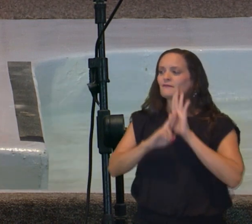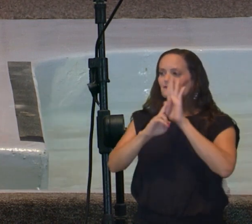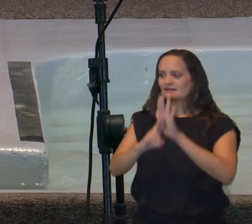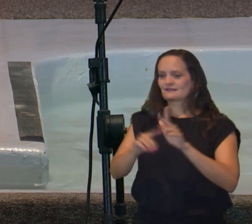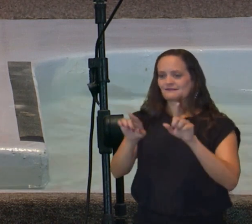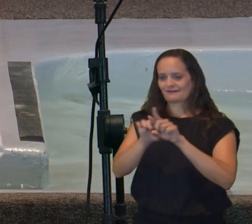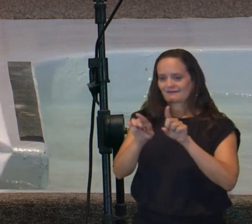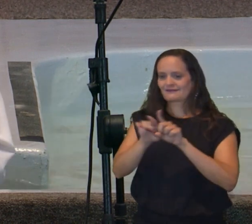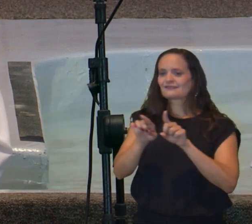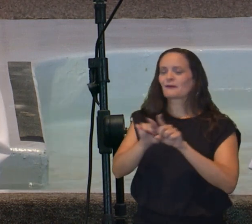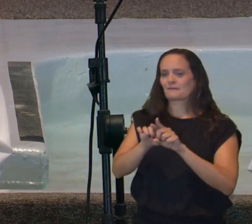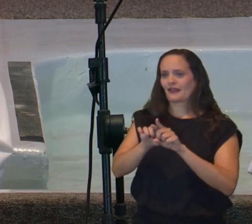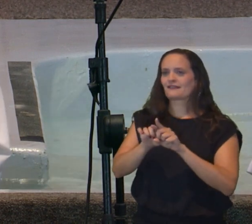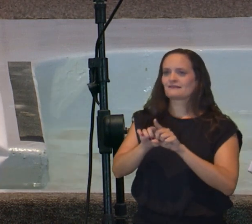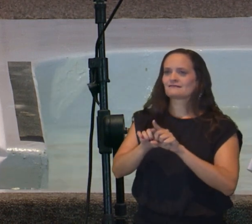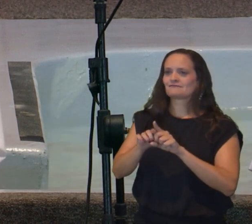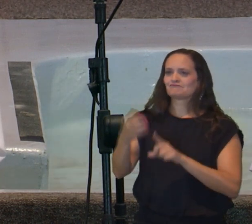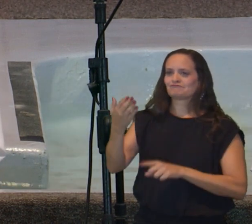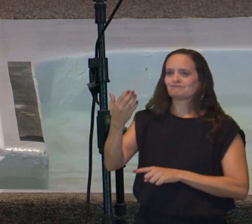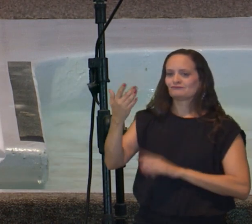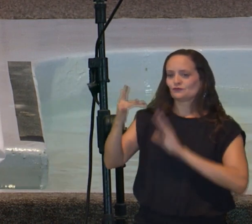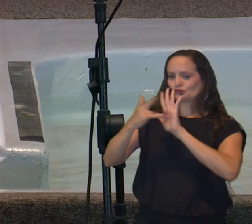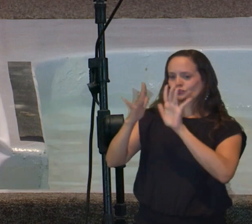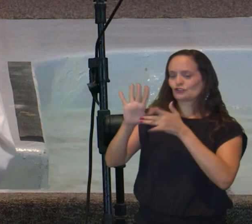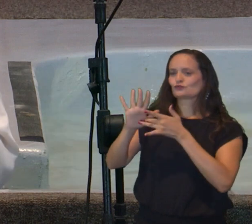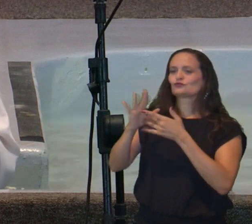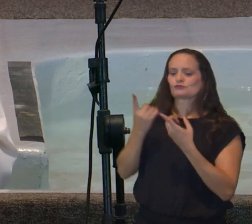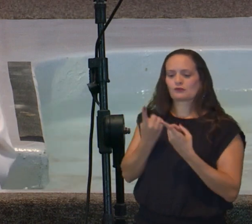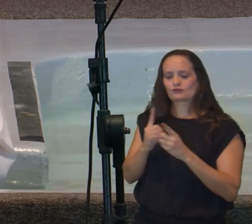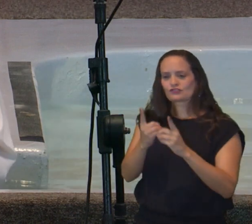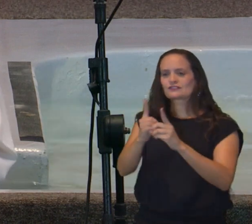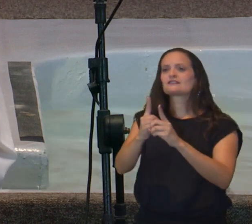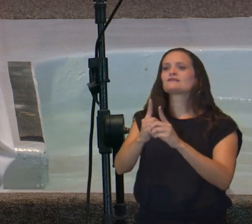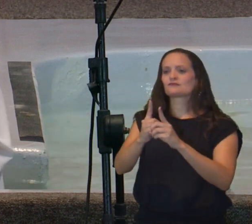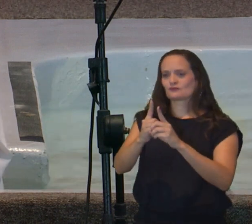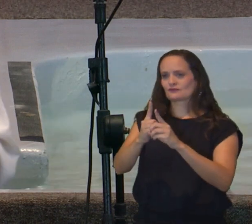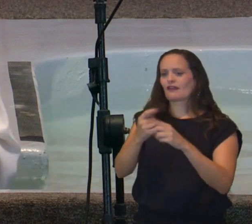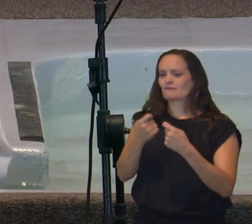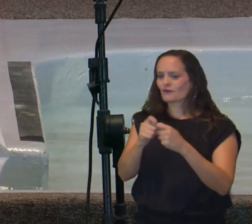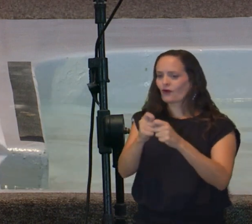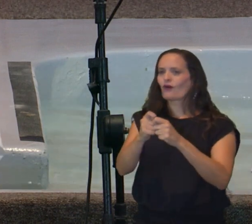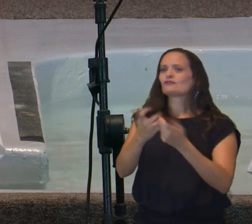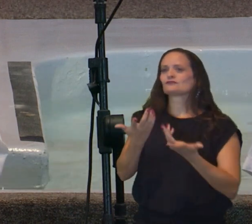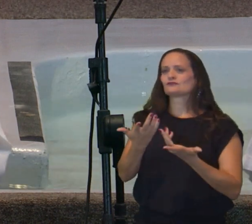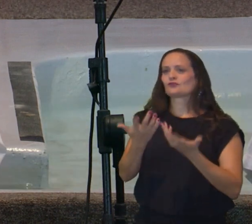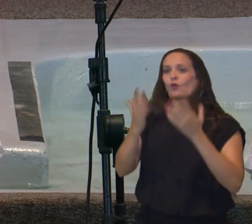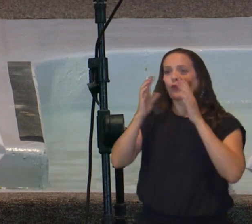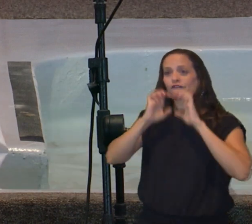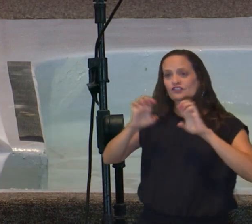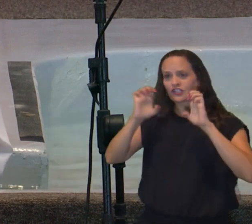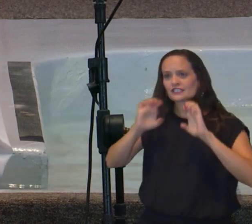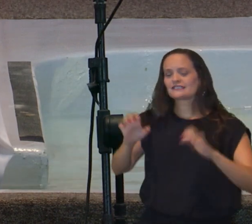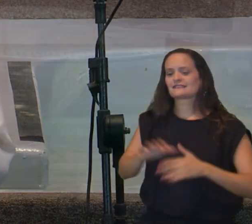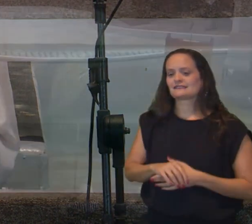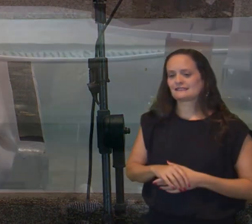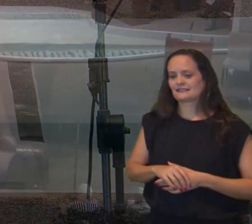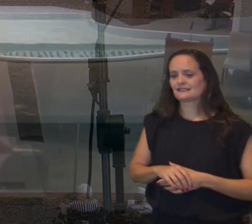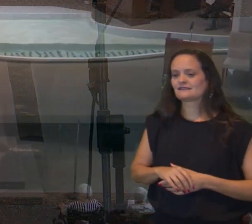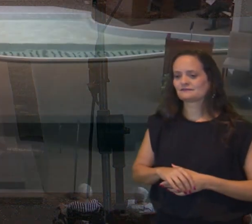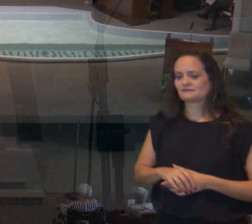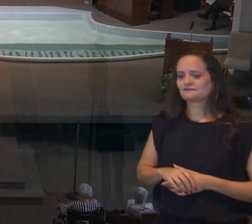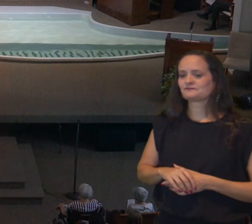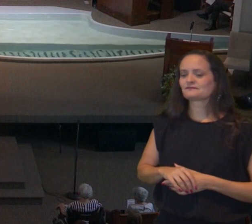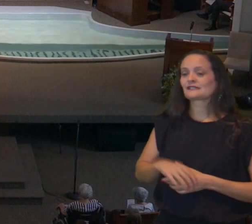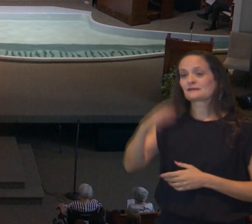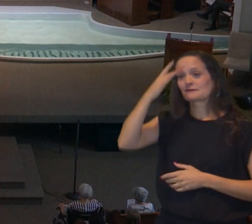rio serem batizadas pelos discípulos, pelos apóstolos, pelos evangelistas, pelos pastores, por aqueles que